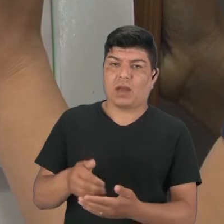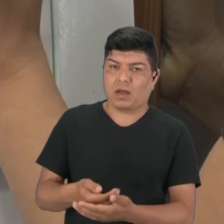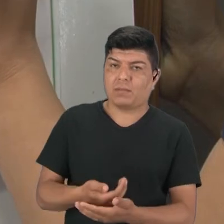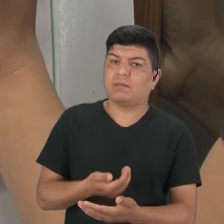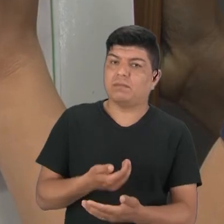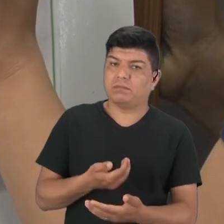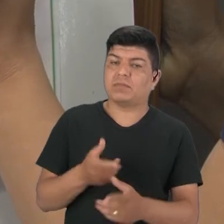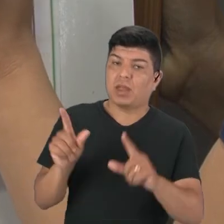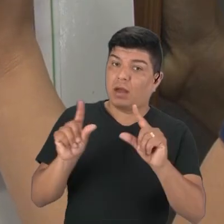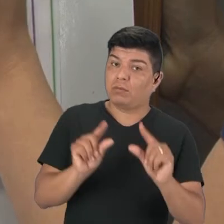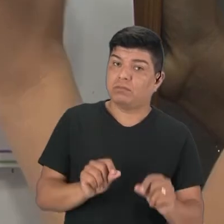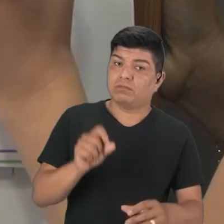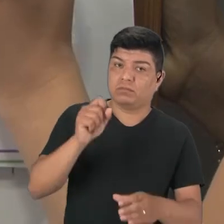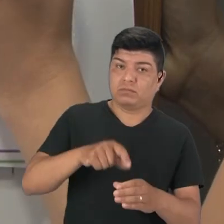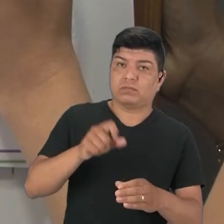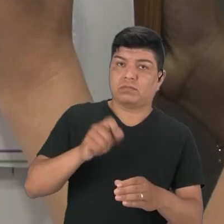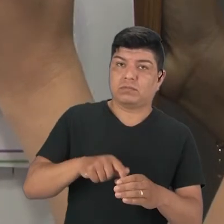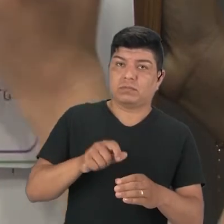abacateiros, ok?